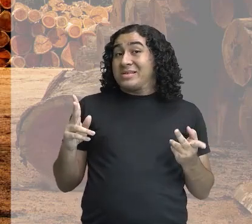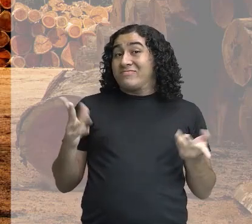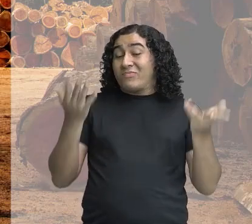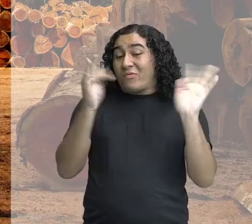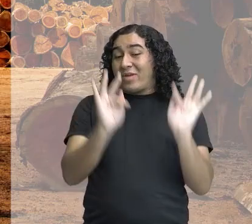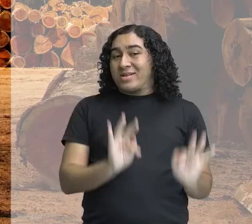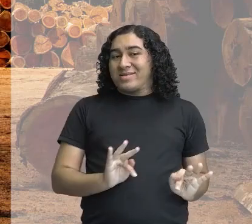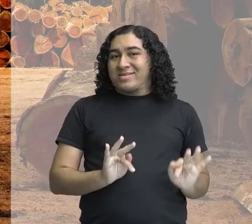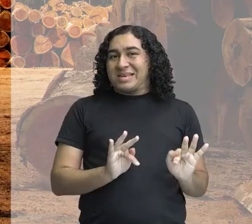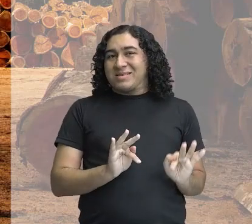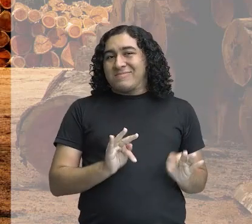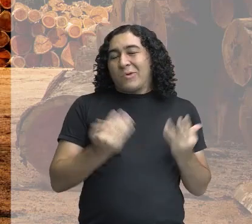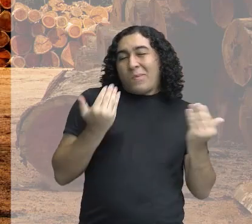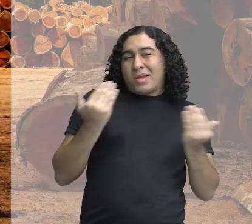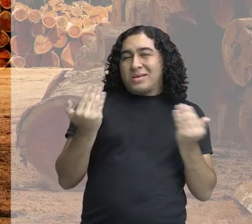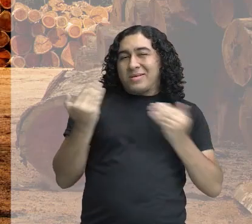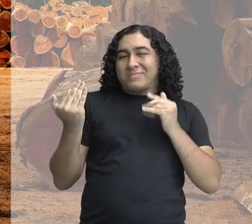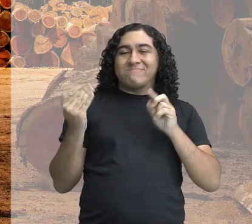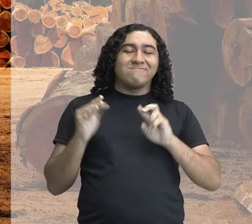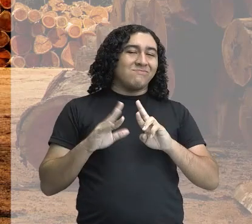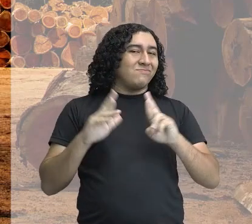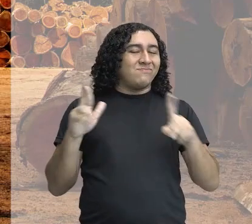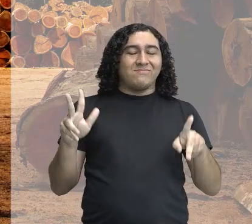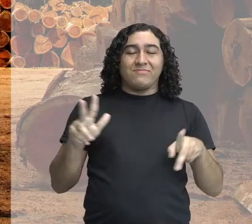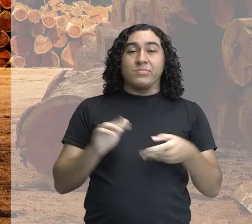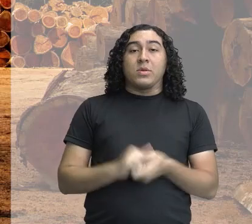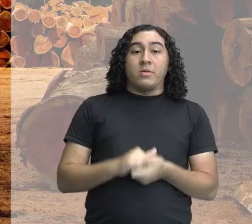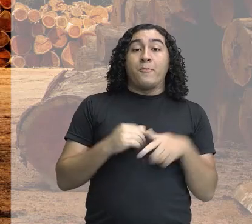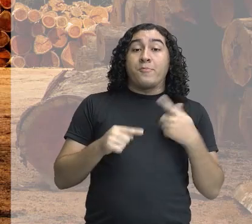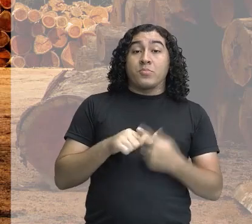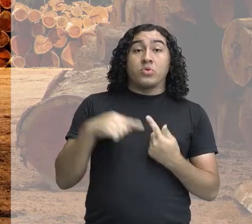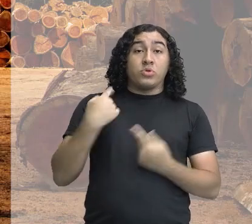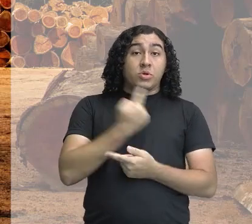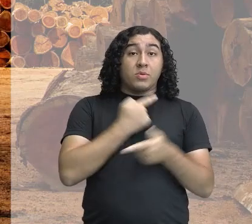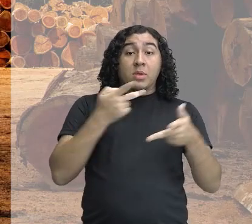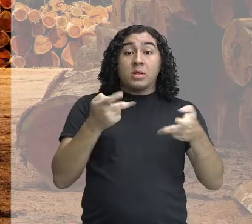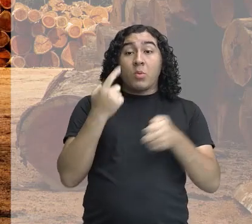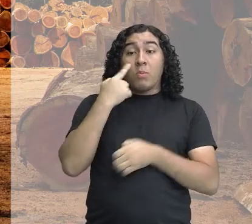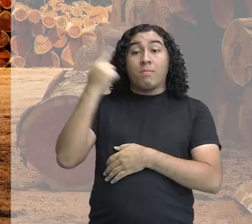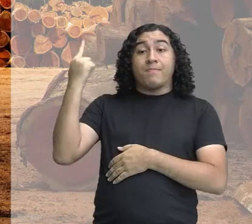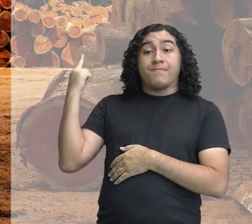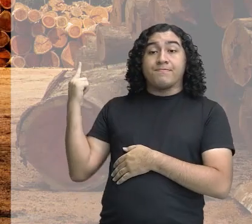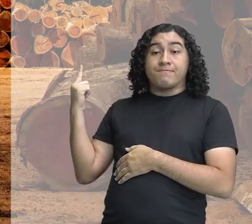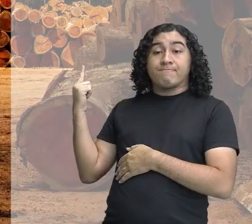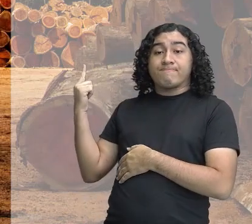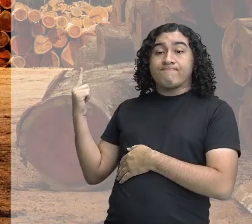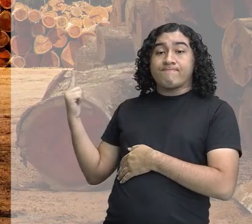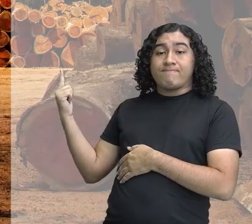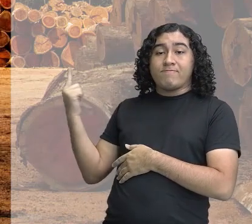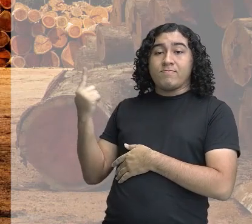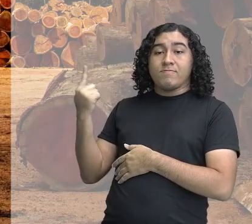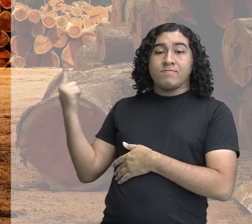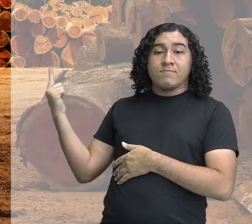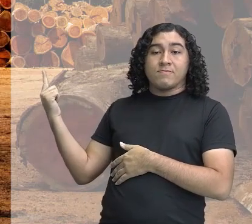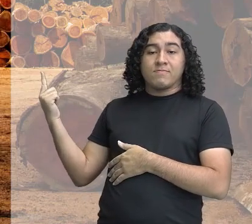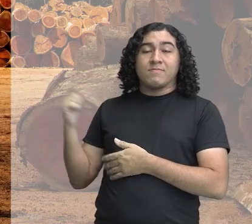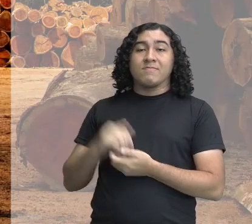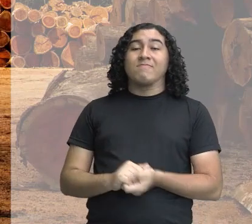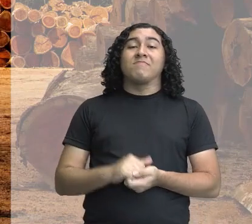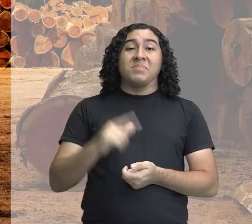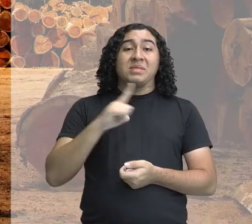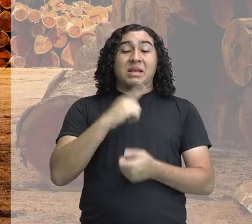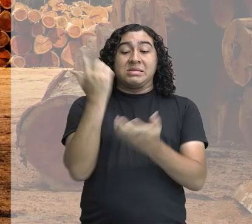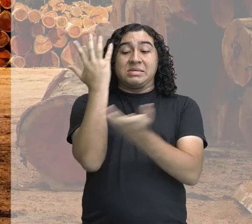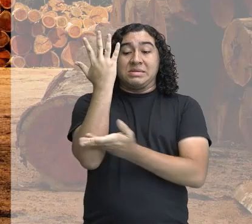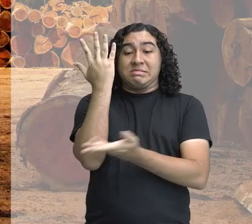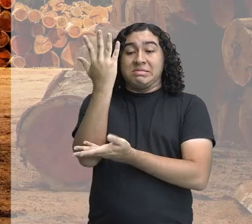tão feliz como aquele anterior. Exatamente, porque nós estamos vendo ali atrás, nós estamos vendo grandes toras de madeiras, né, que